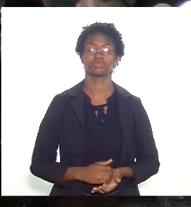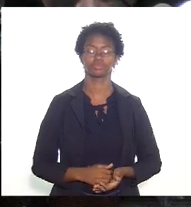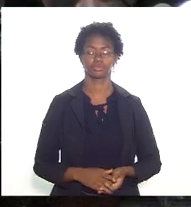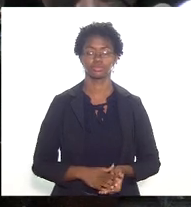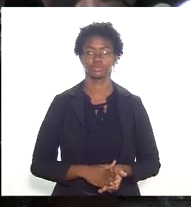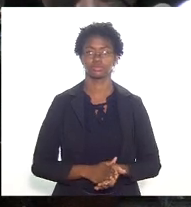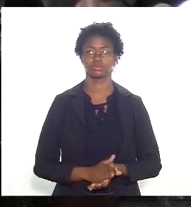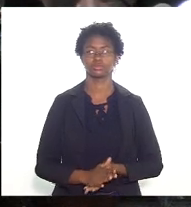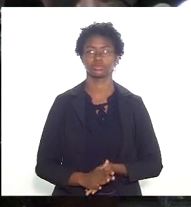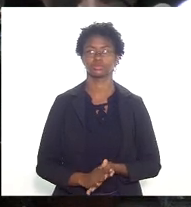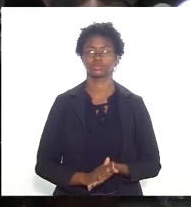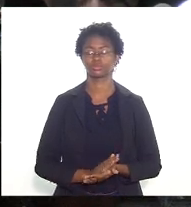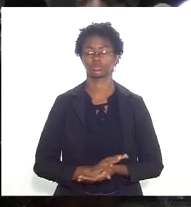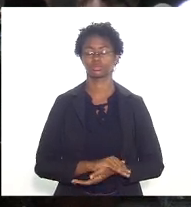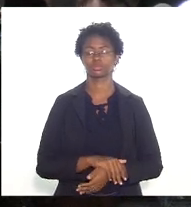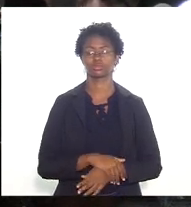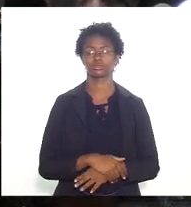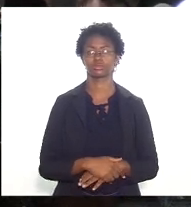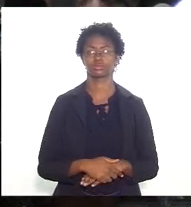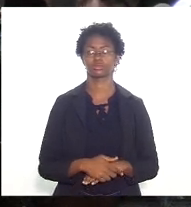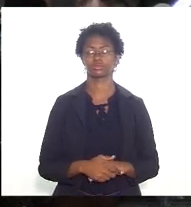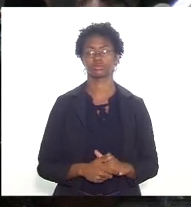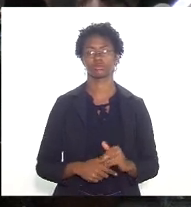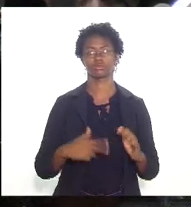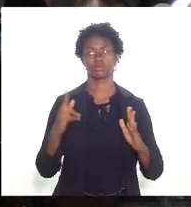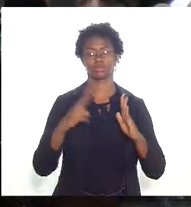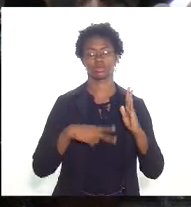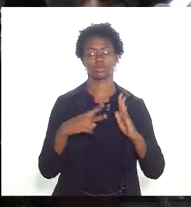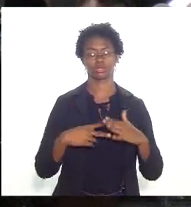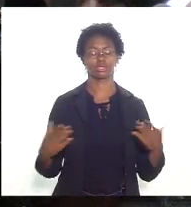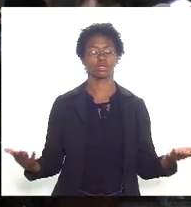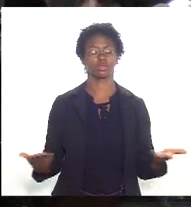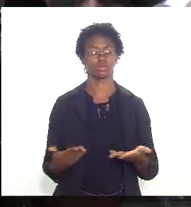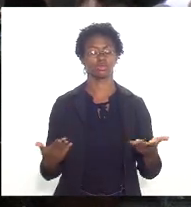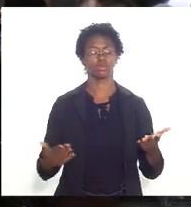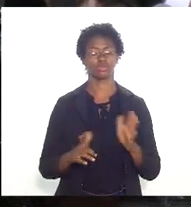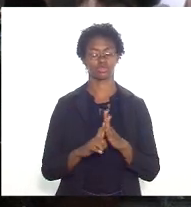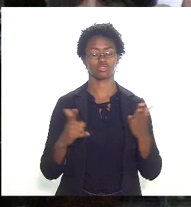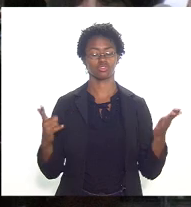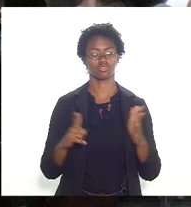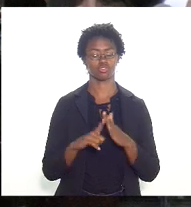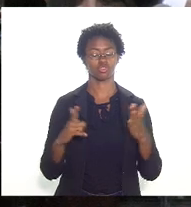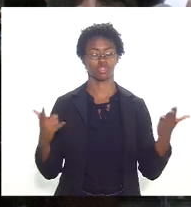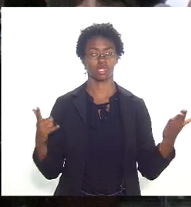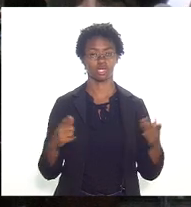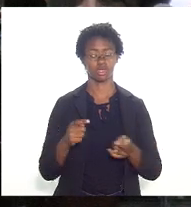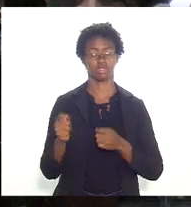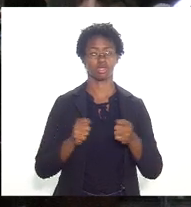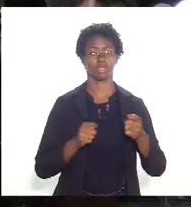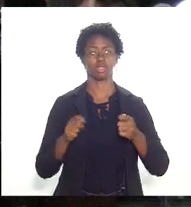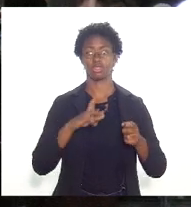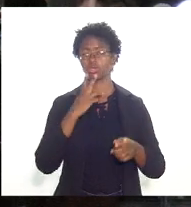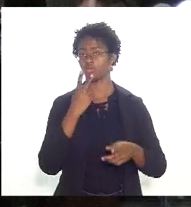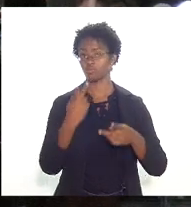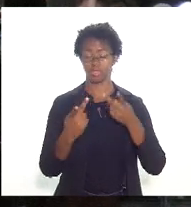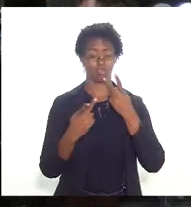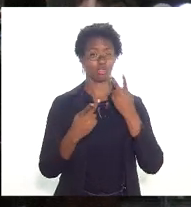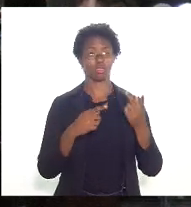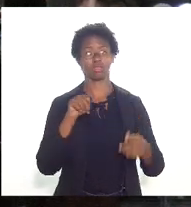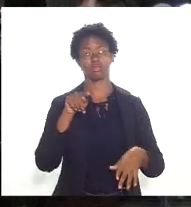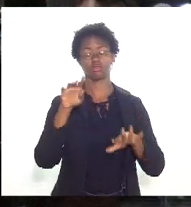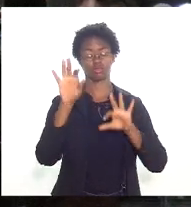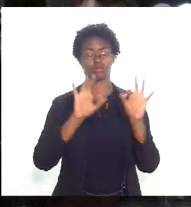eu li hoje uma matéria no jornal de Economia dizendo que esse